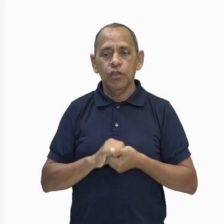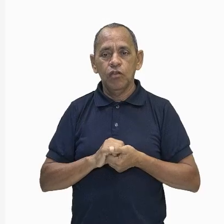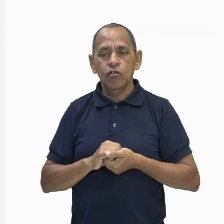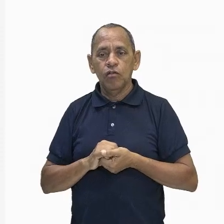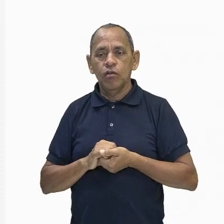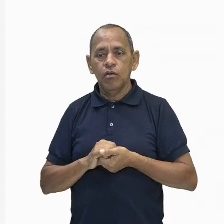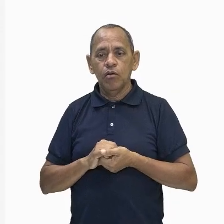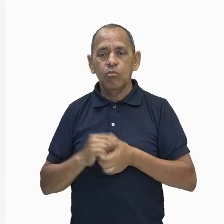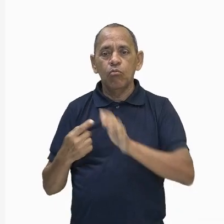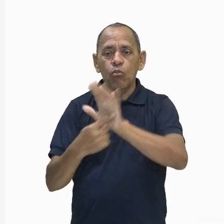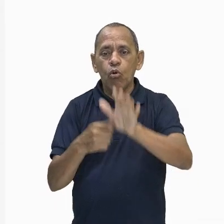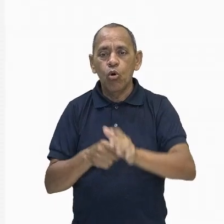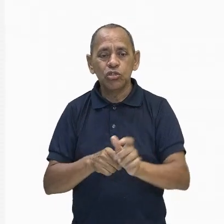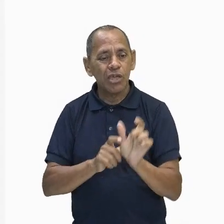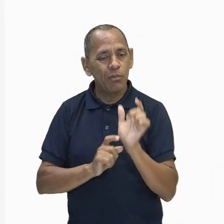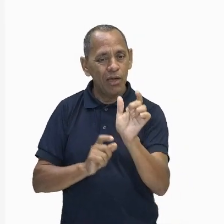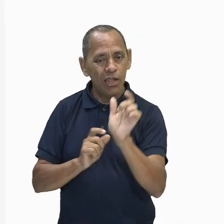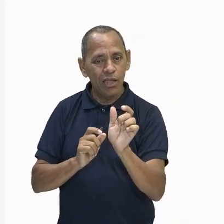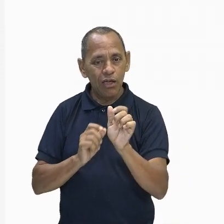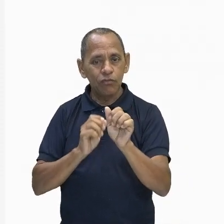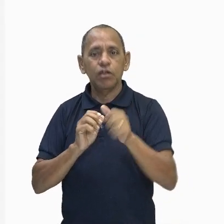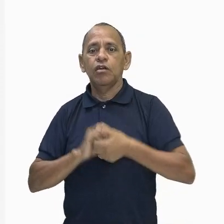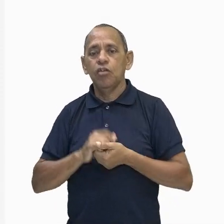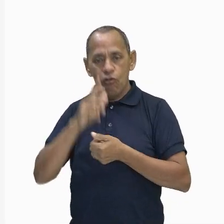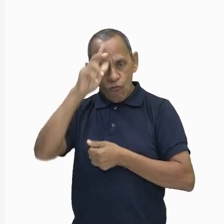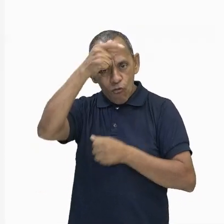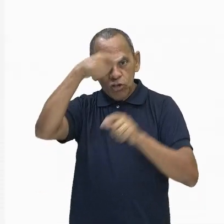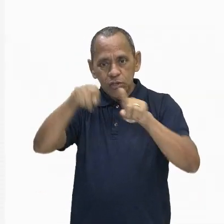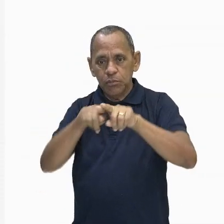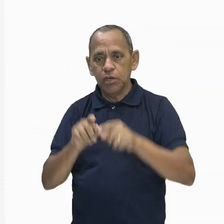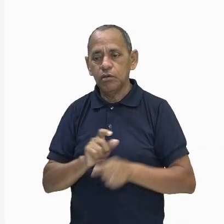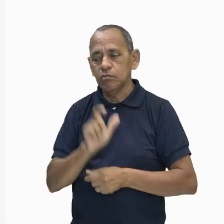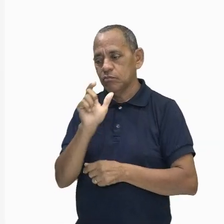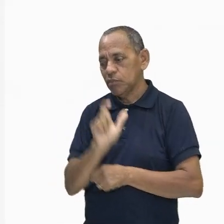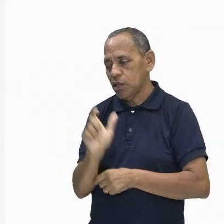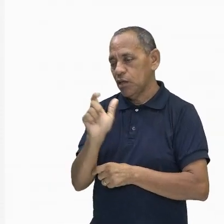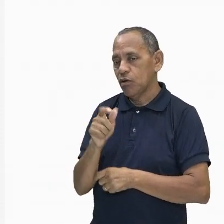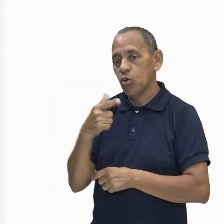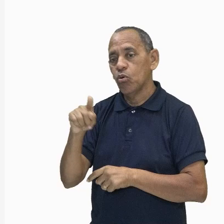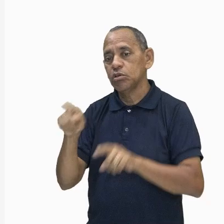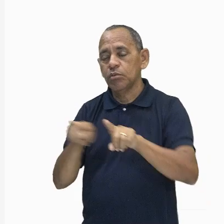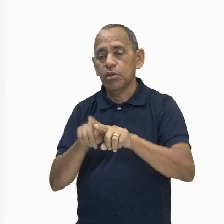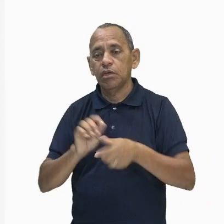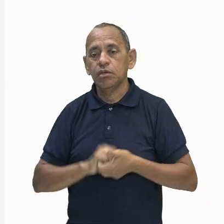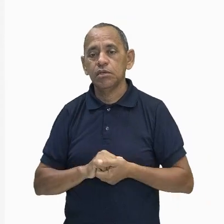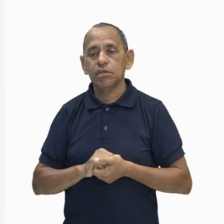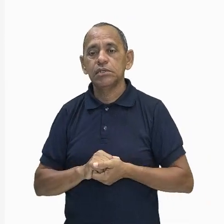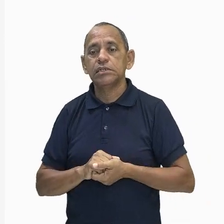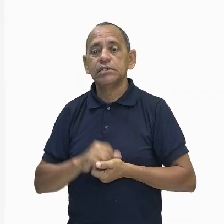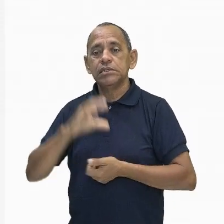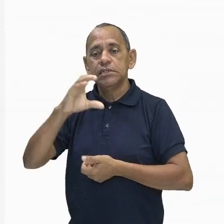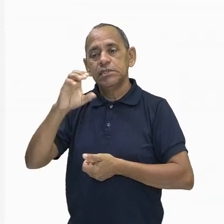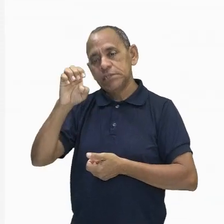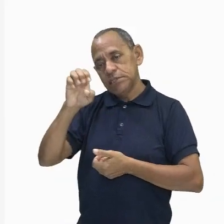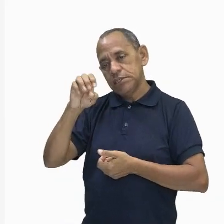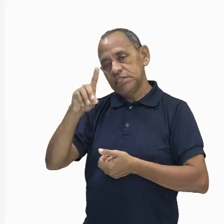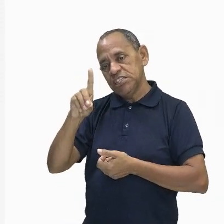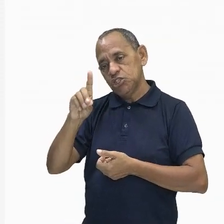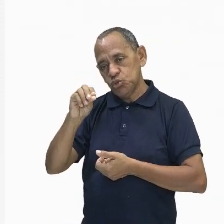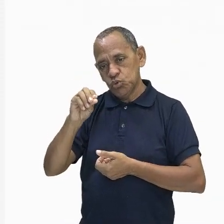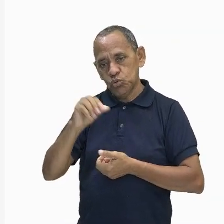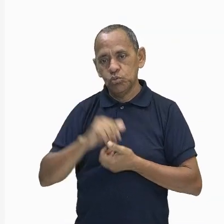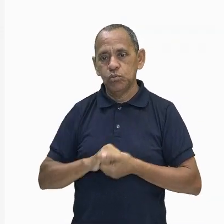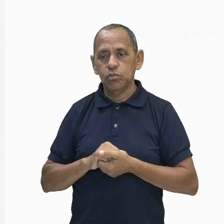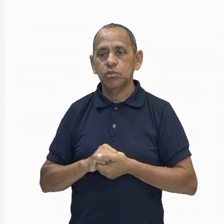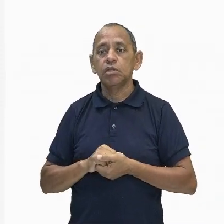advérbio. Qual é o outro advérbio? É outra palavra que é intensificada. É exatamente a palavra cedo. Ok? Então,